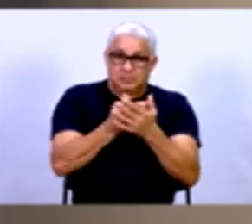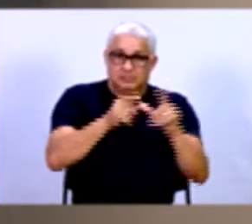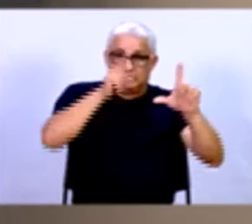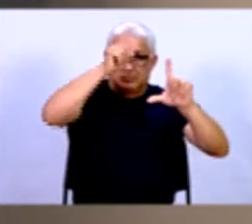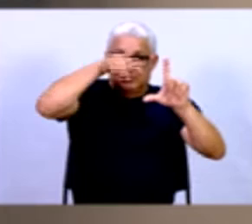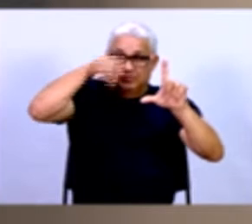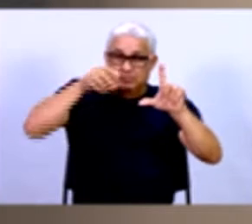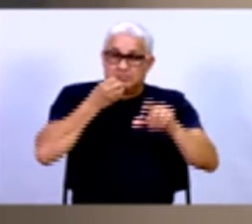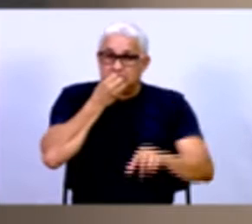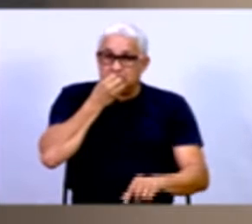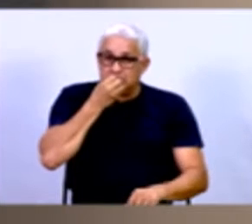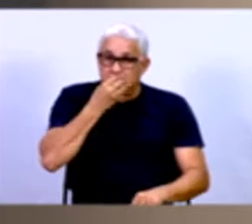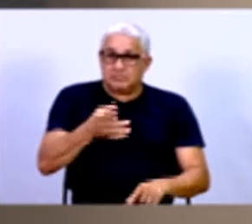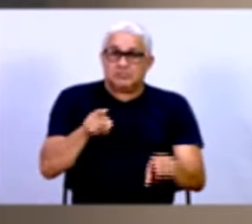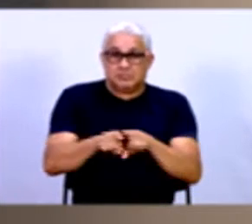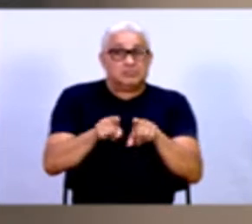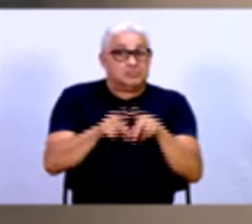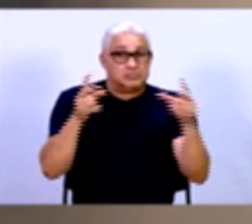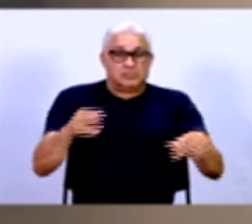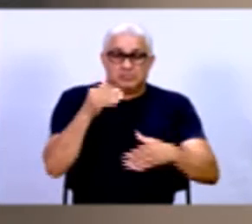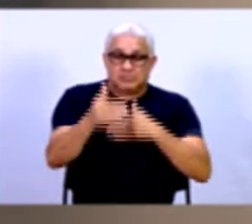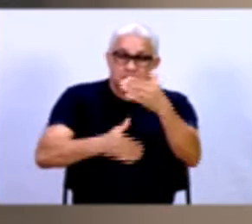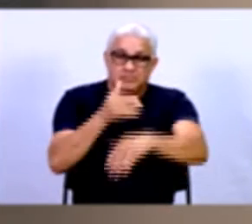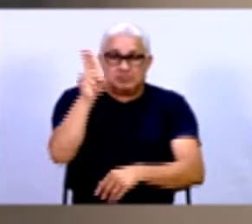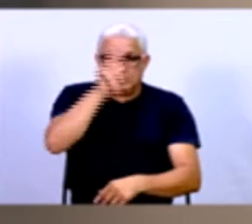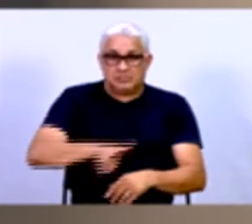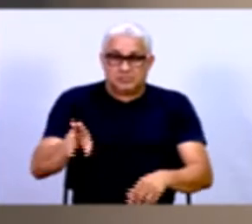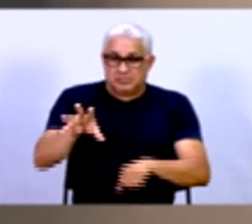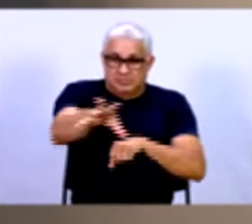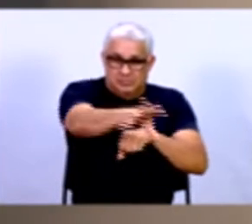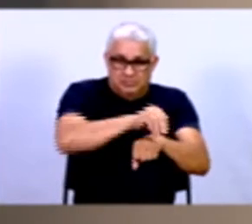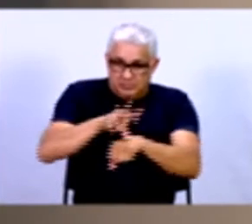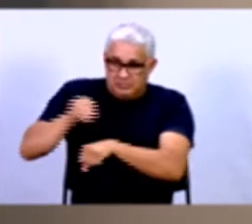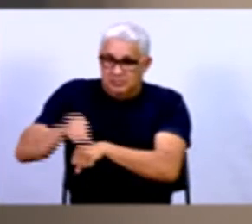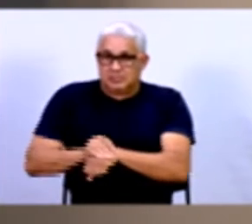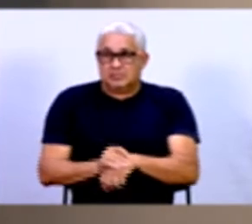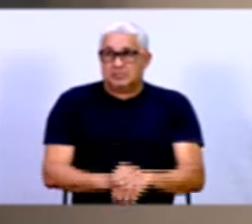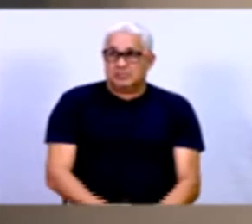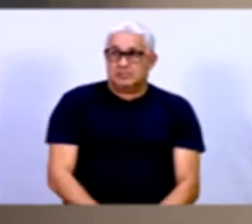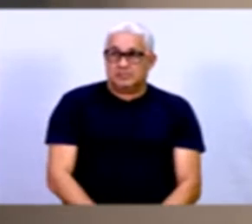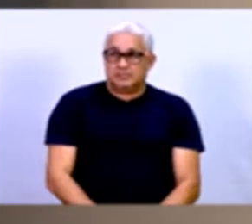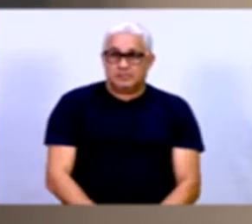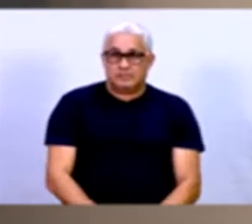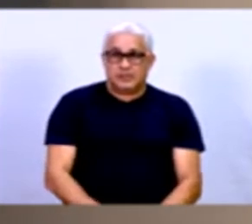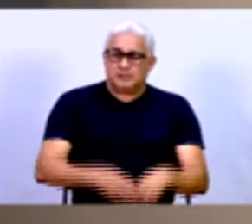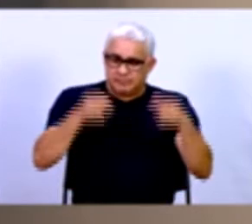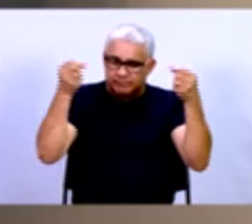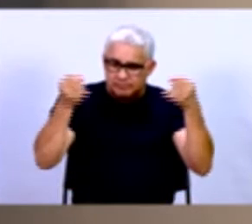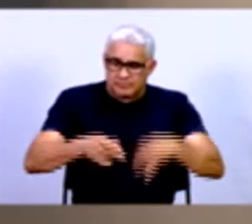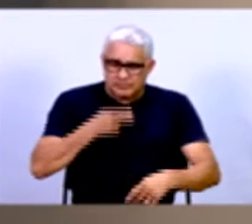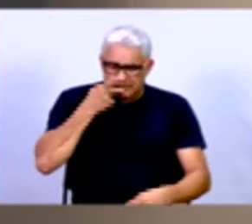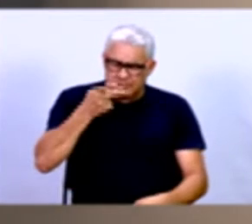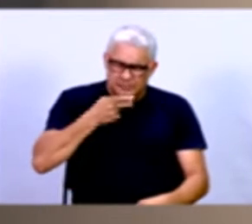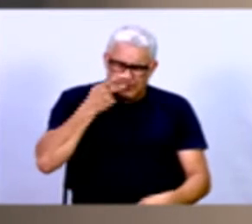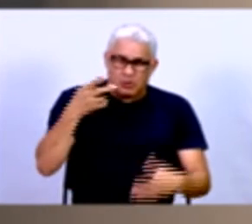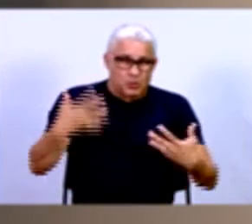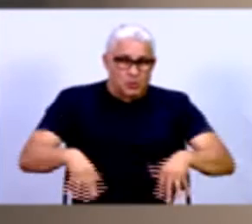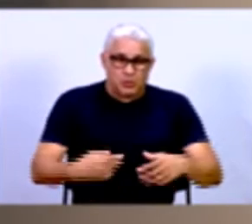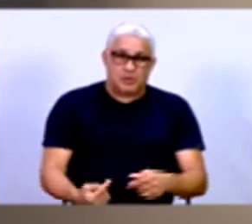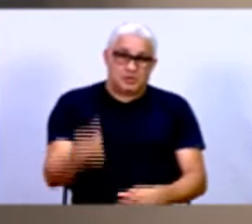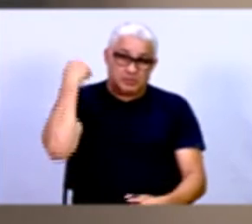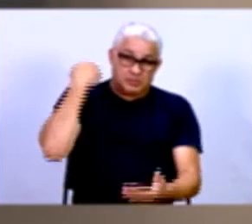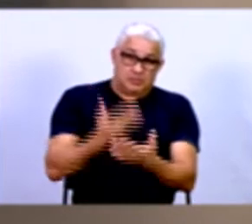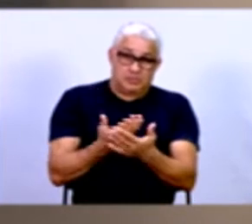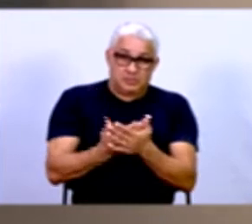tão boa quanto o processo utilizado para a obtenção desses dados. Daí que a gente falou bastante na aula anterior disso também. Se vai parar para